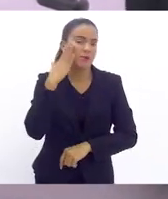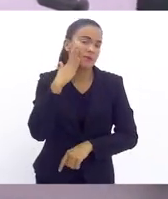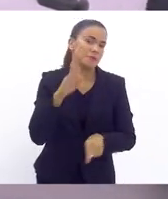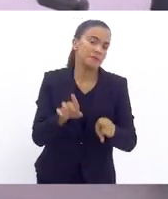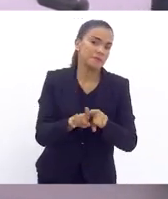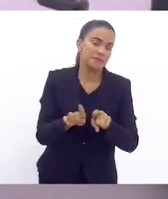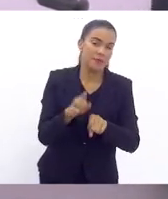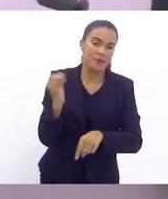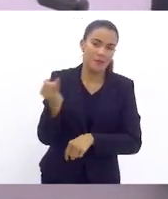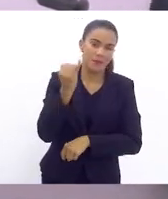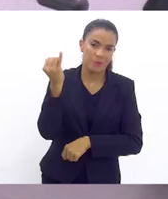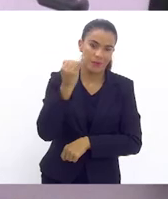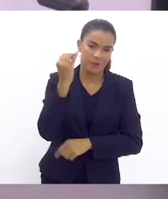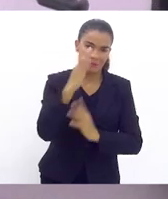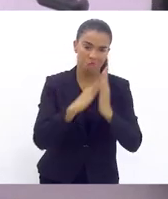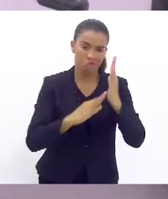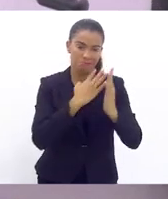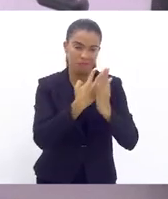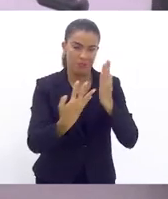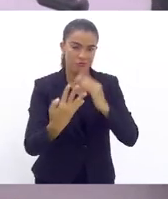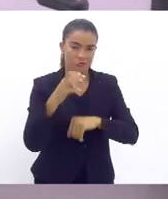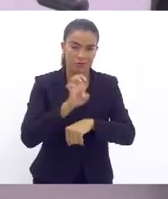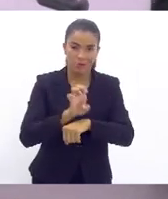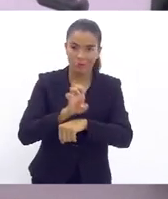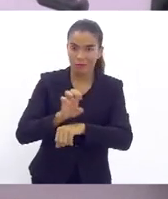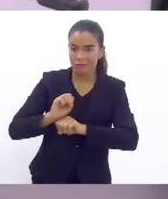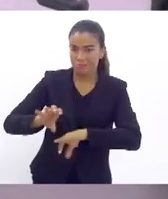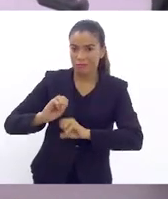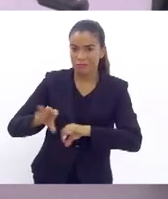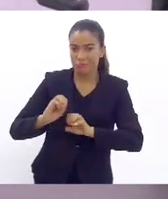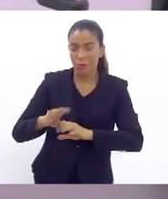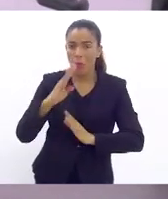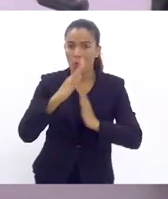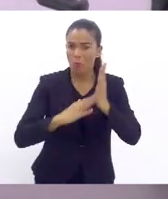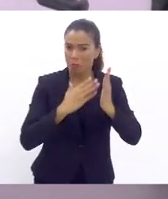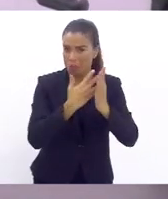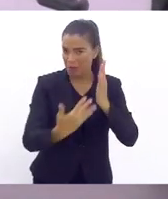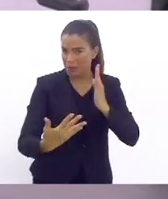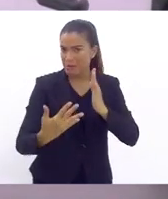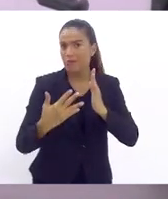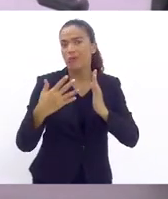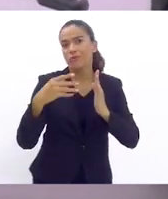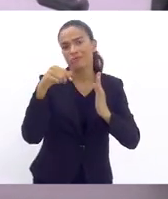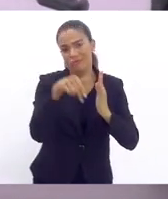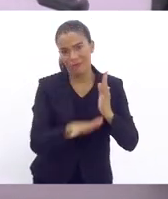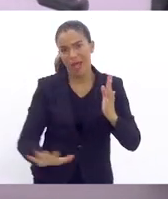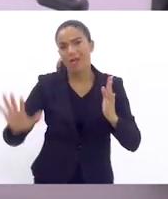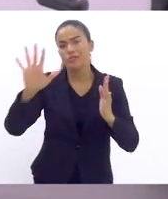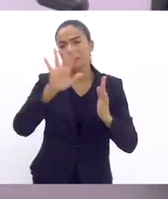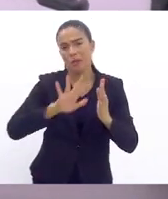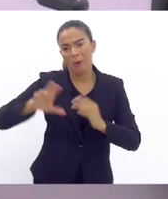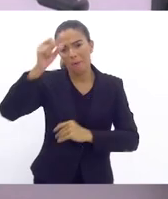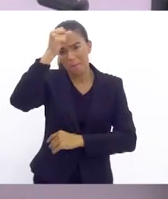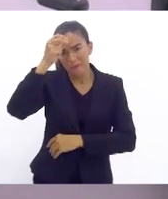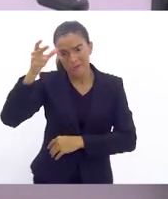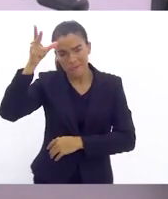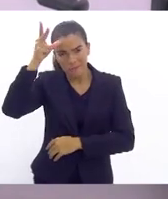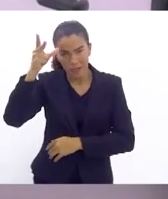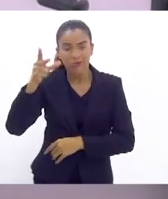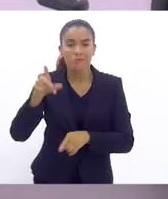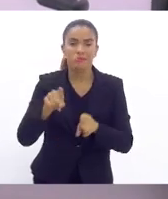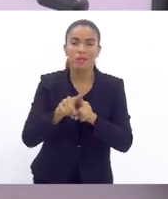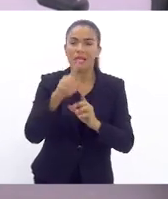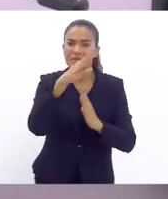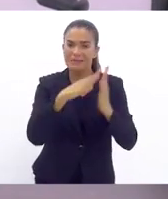importância do plano estado Estadual da Educação aliás um plano nacional de educação um plano Municipal da educação que